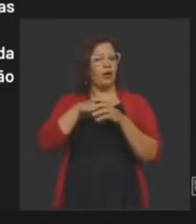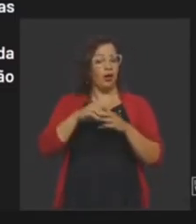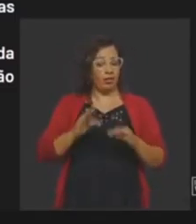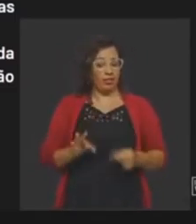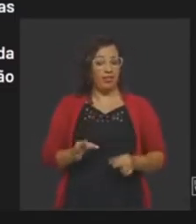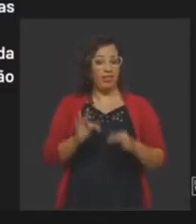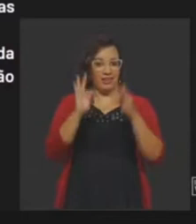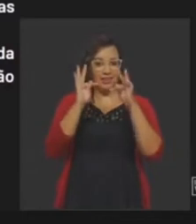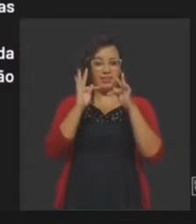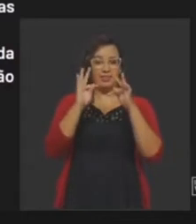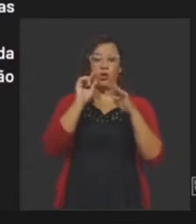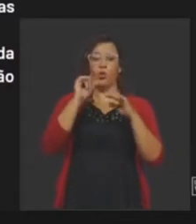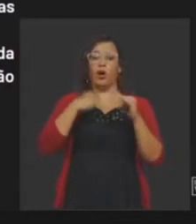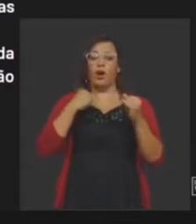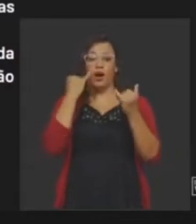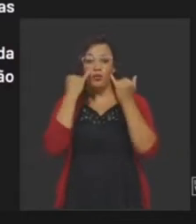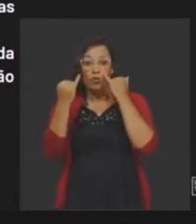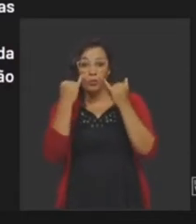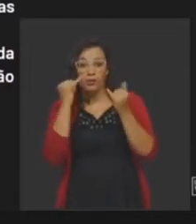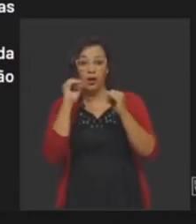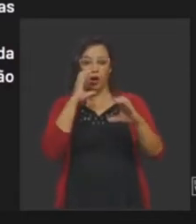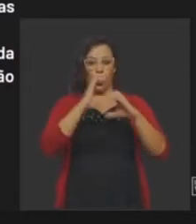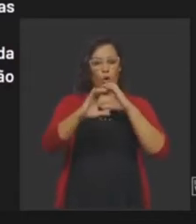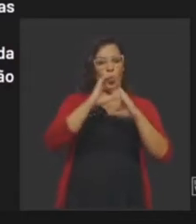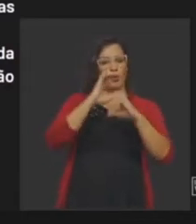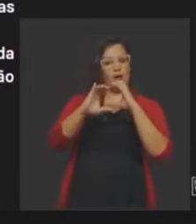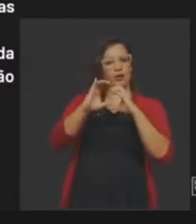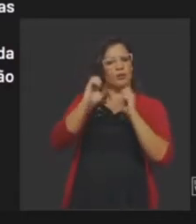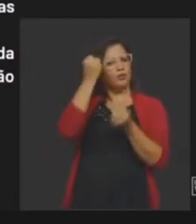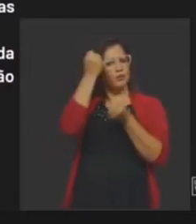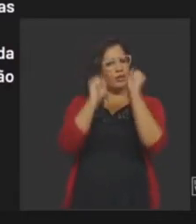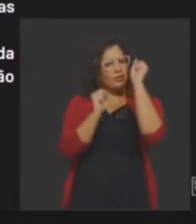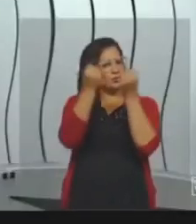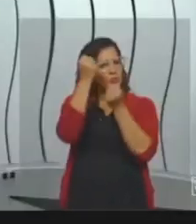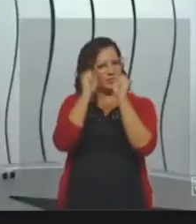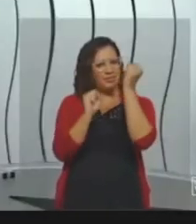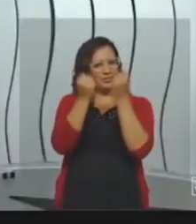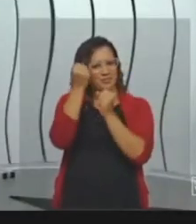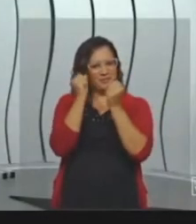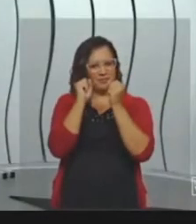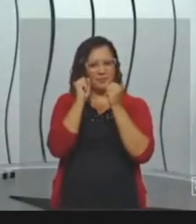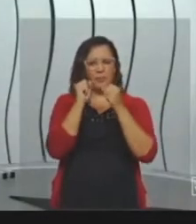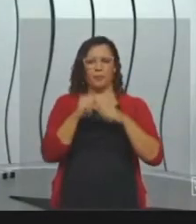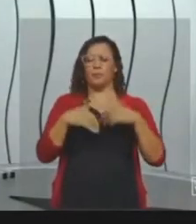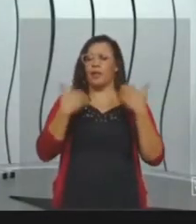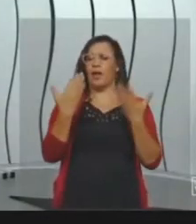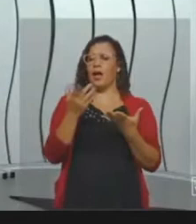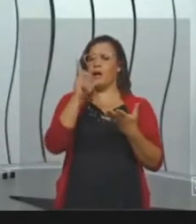da informação e comunicação na indústria. E o fato de colocar a